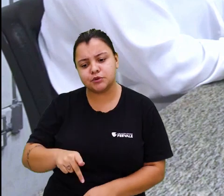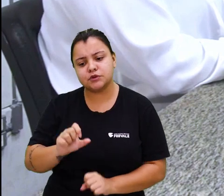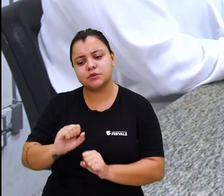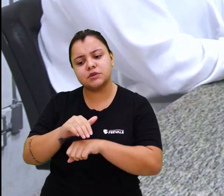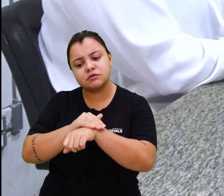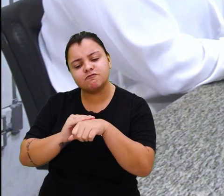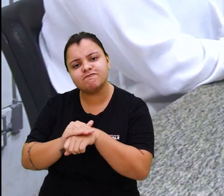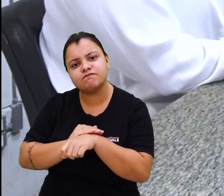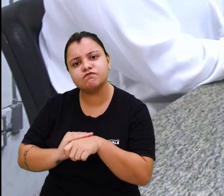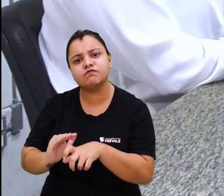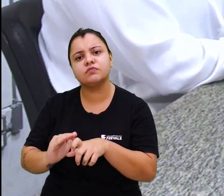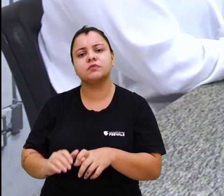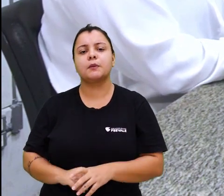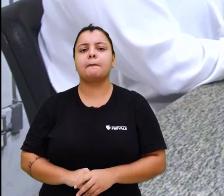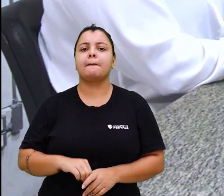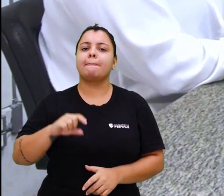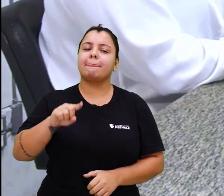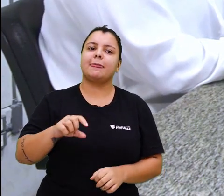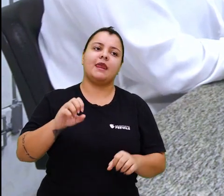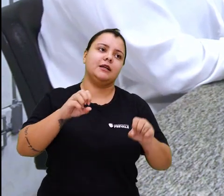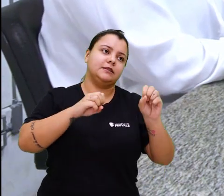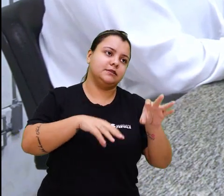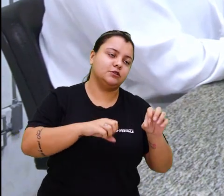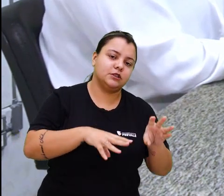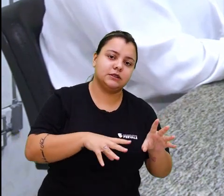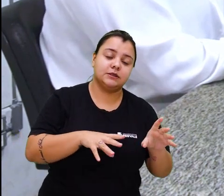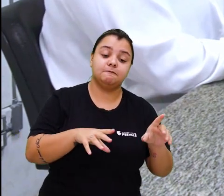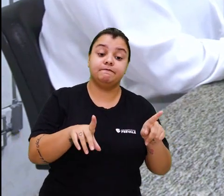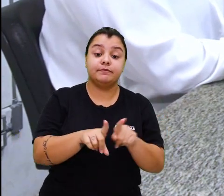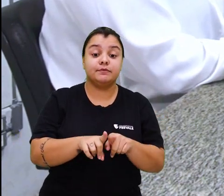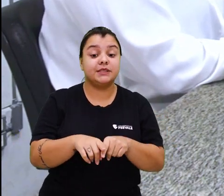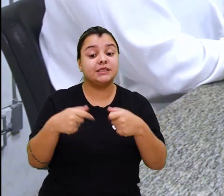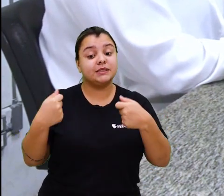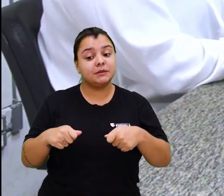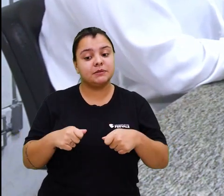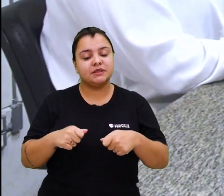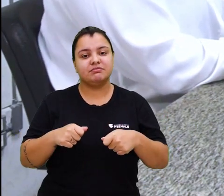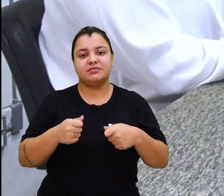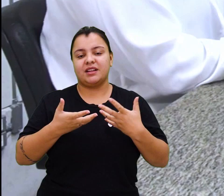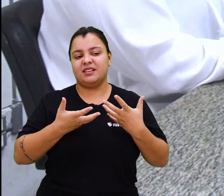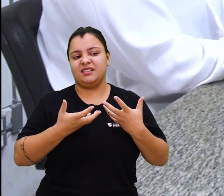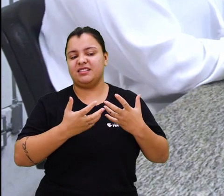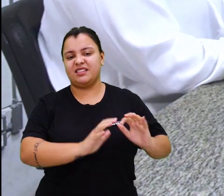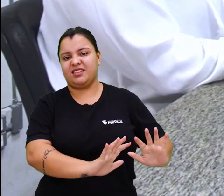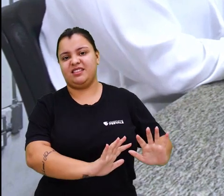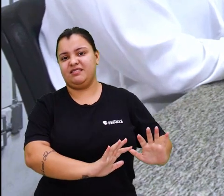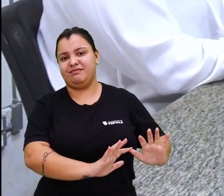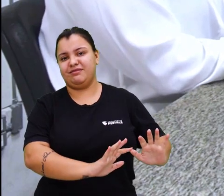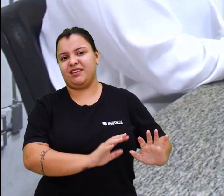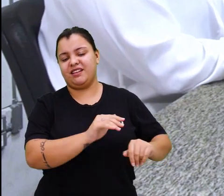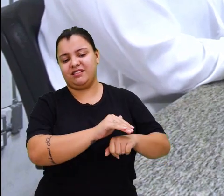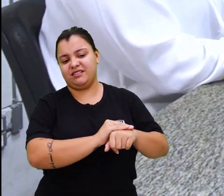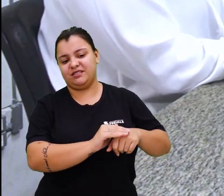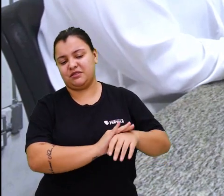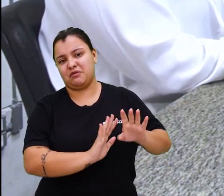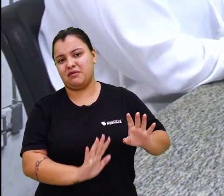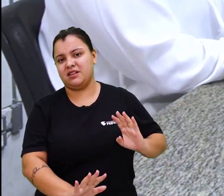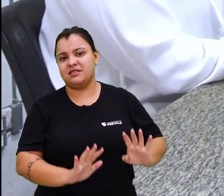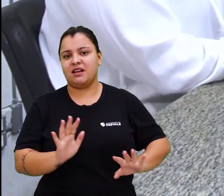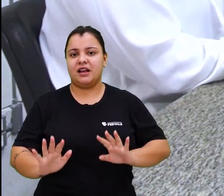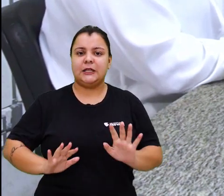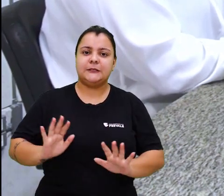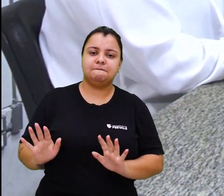tem essa essa questão da educação mas também tem a questão deles não quererem se educar né